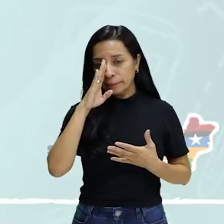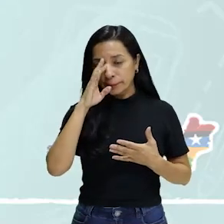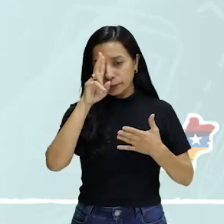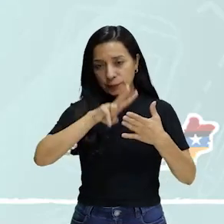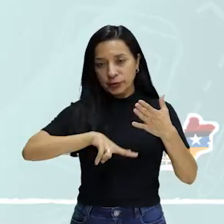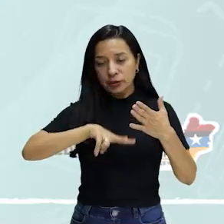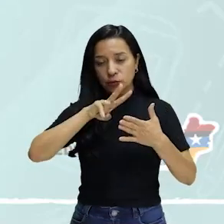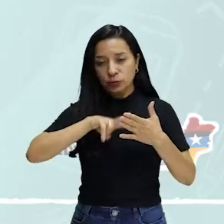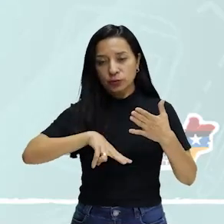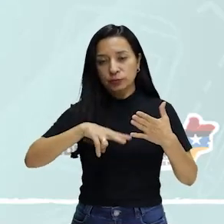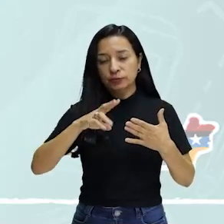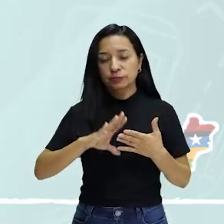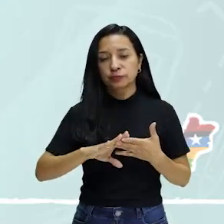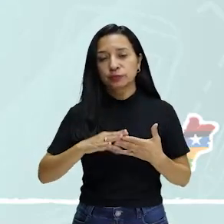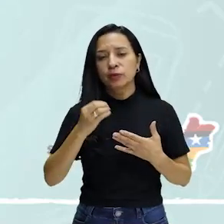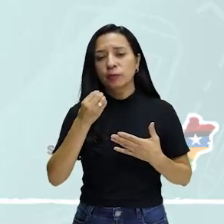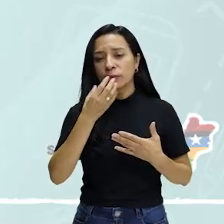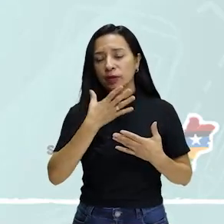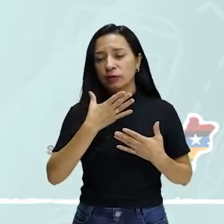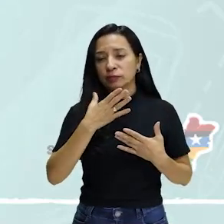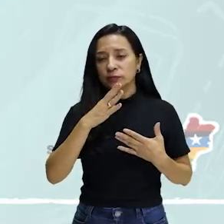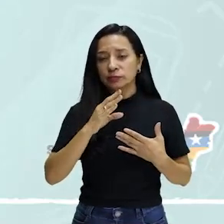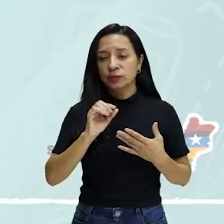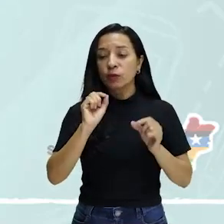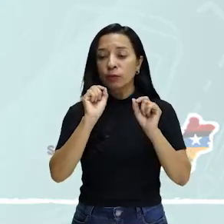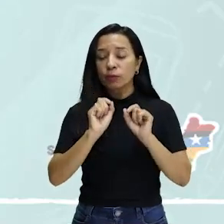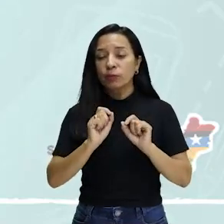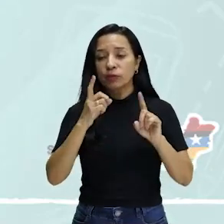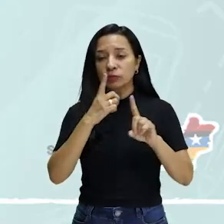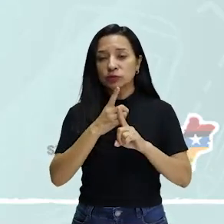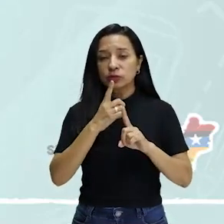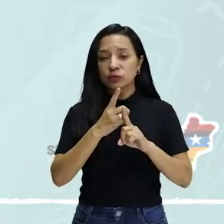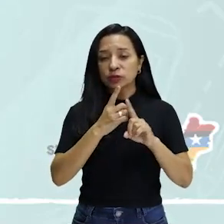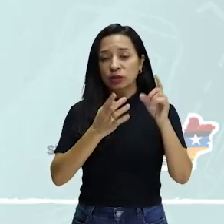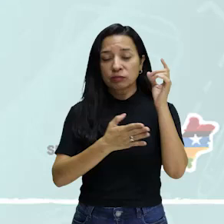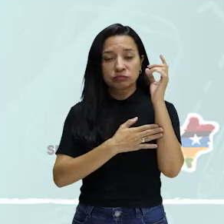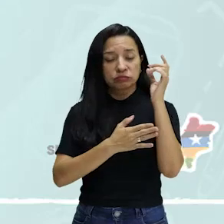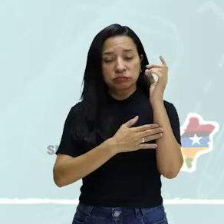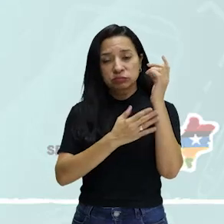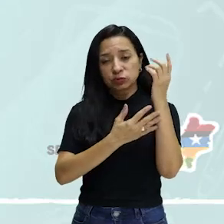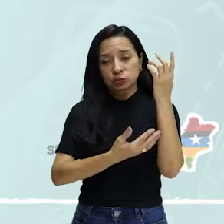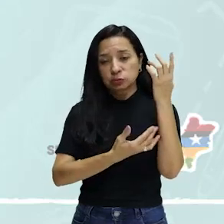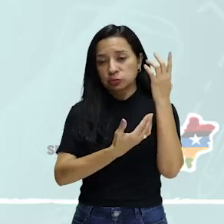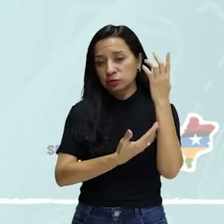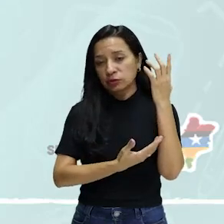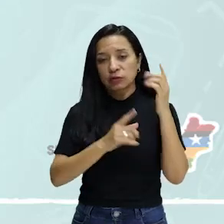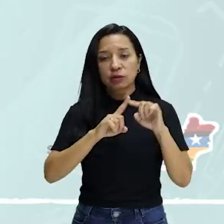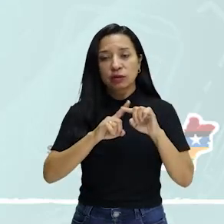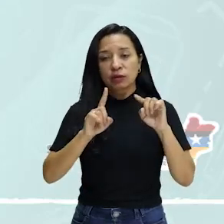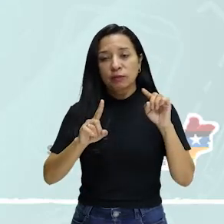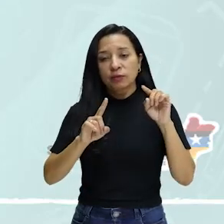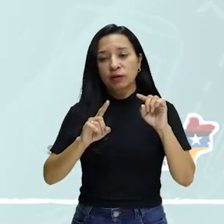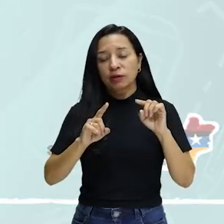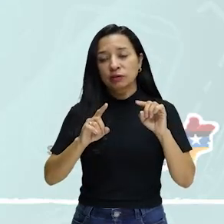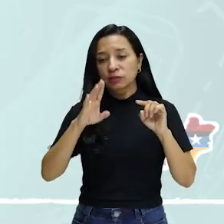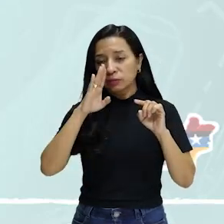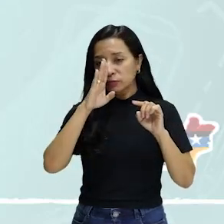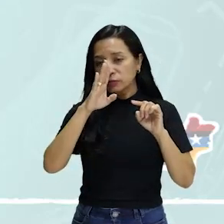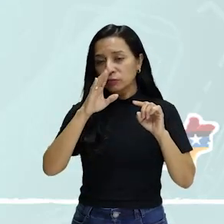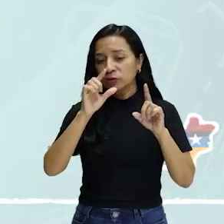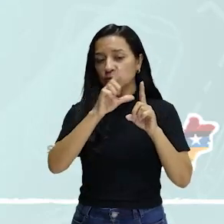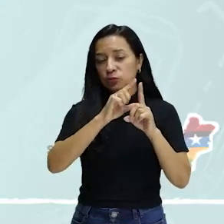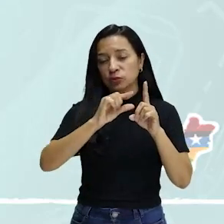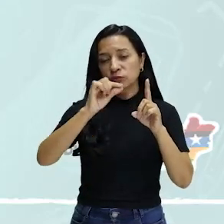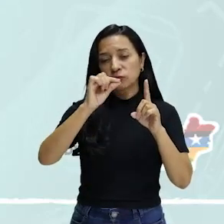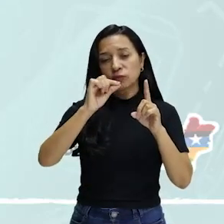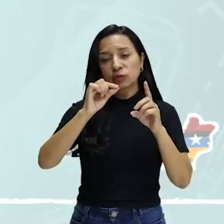é reter a água. Bem, pode encontrar estômato no caule, mas principalmente a gente vai encontrar nas folhas,